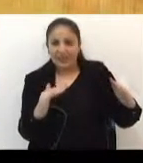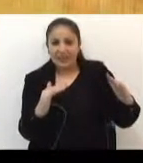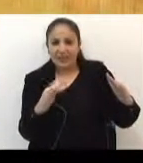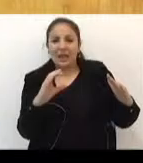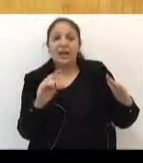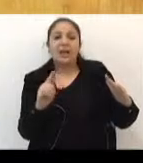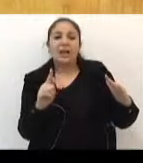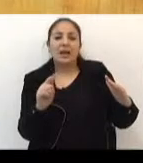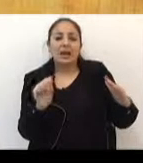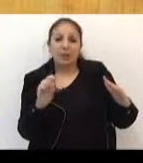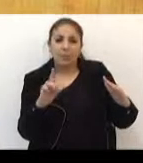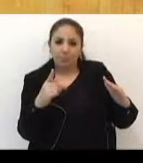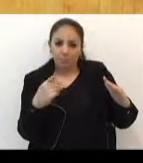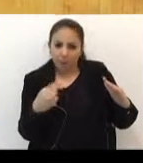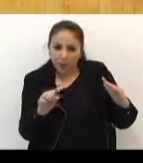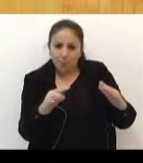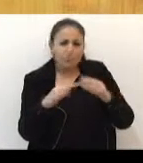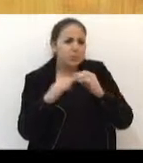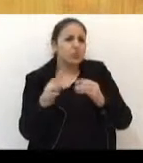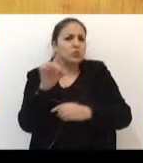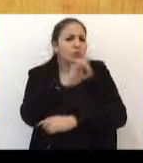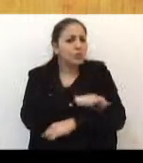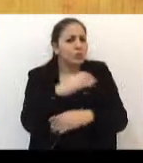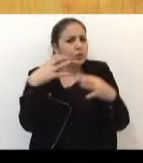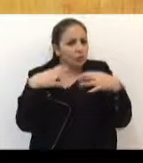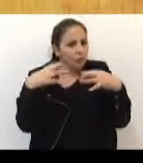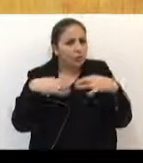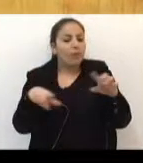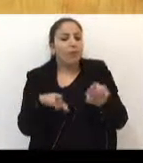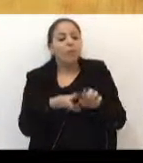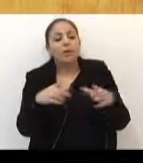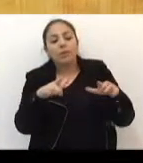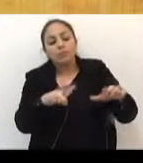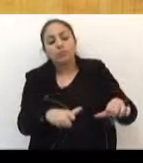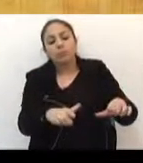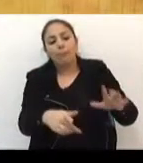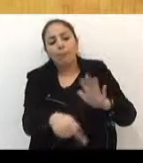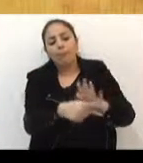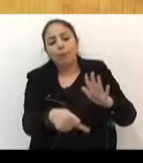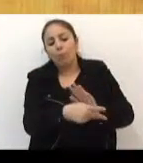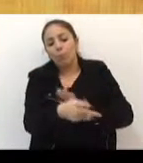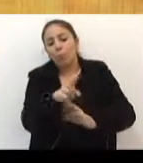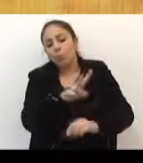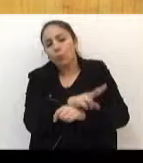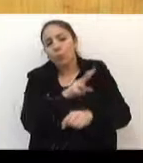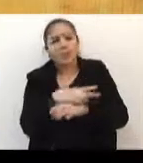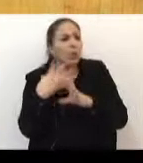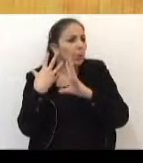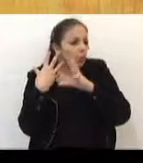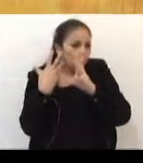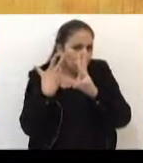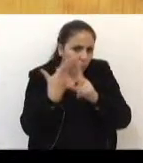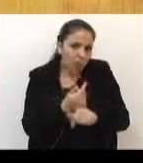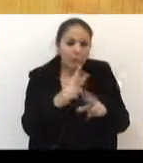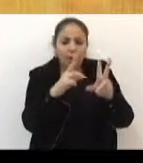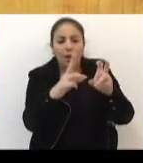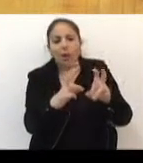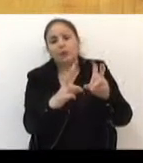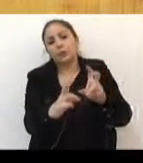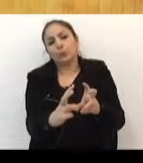né? As propriedades, elas têm os galpões onde é cultivado toda a parte